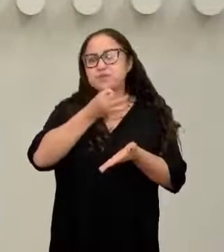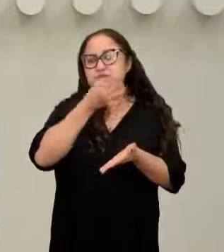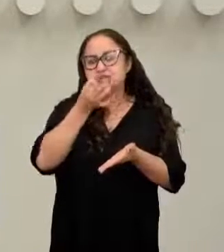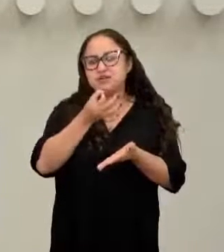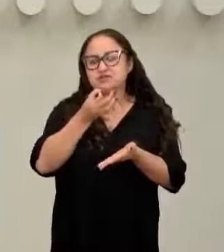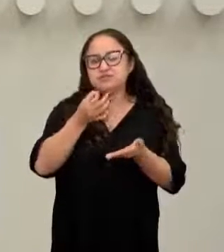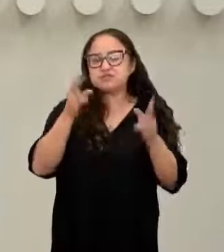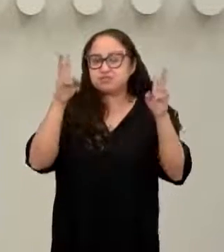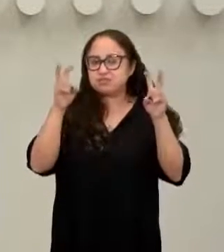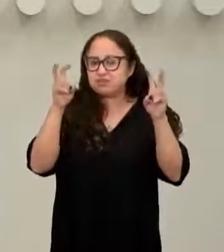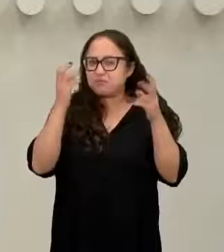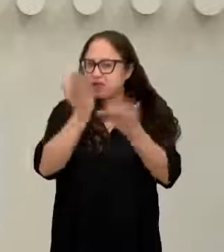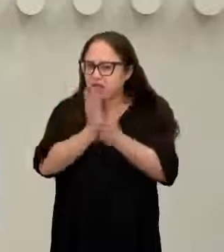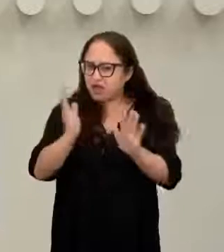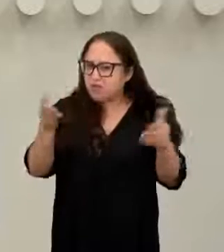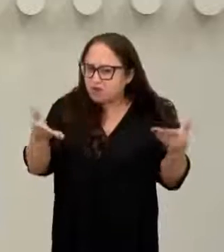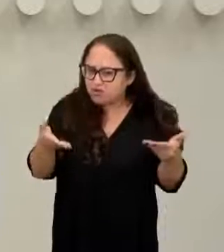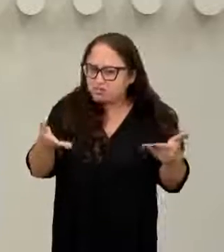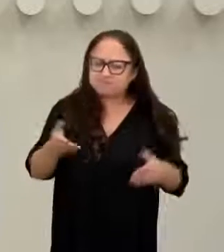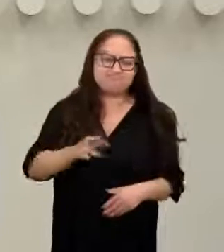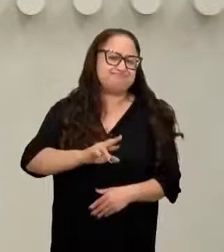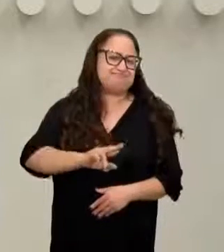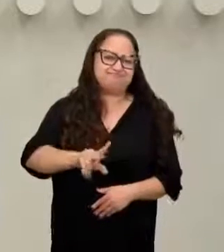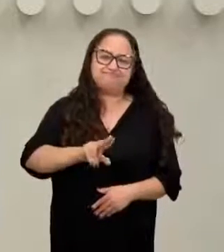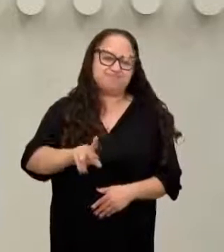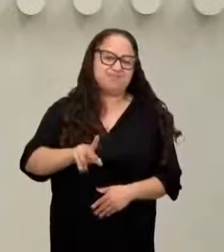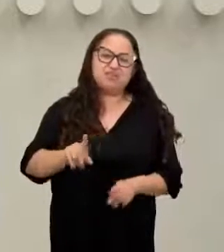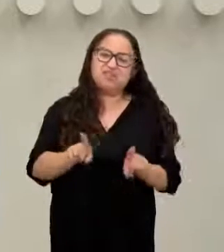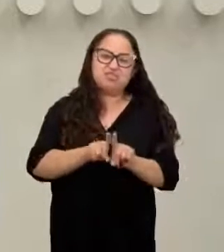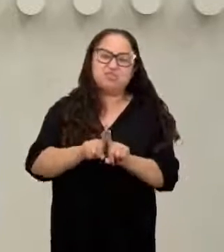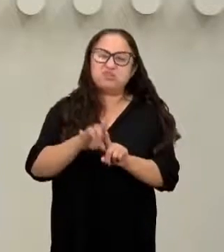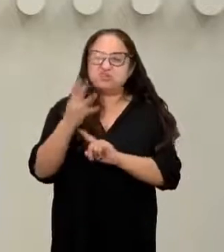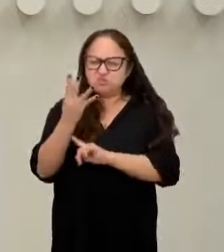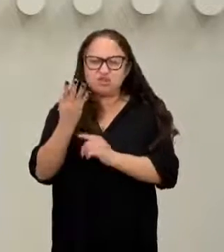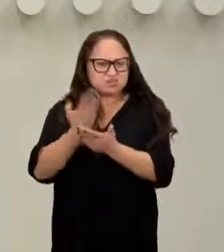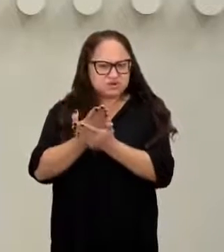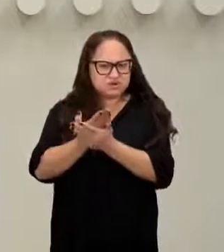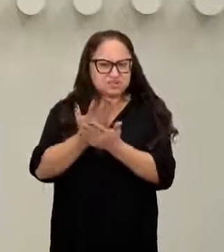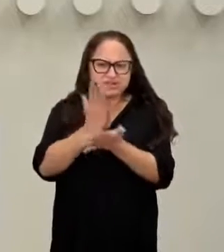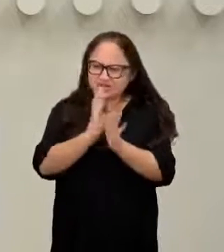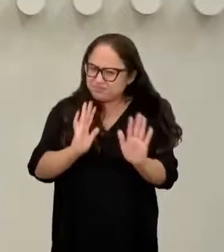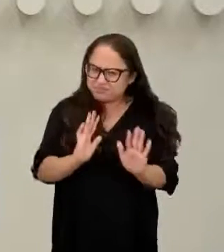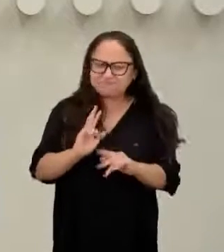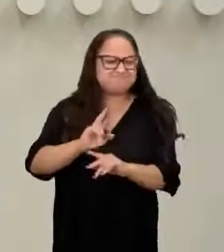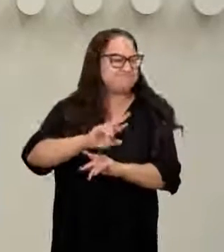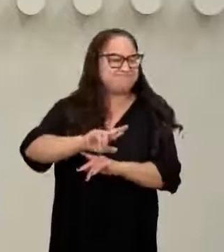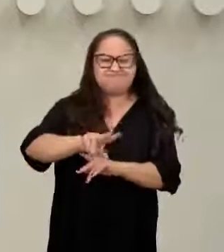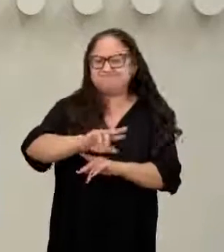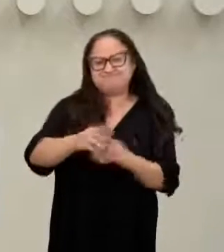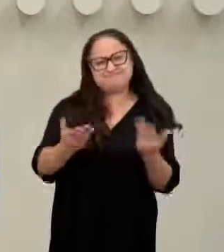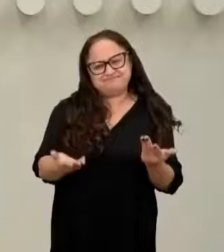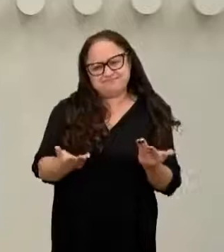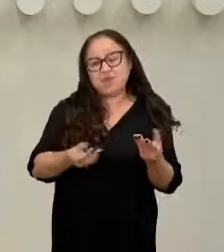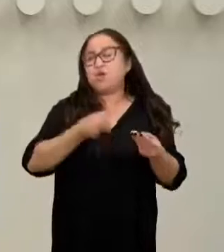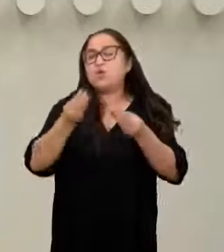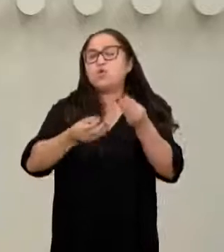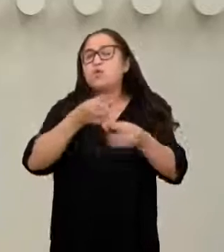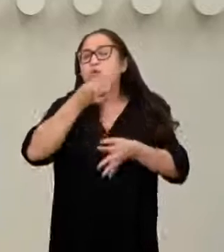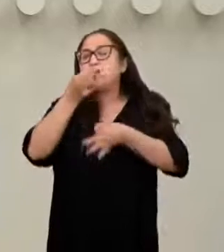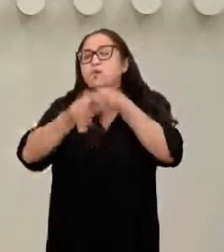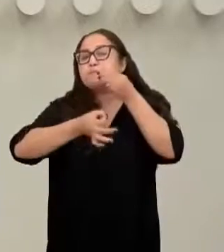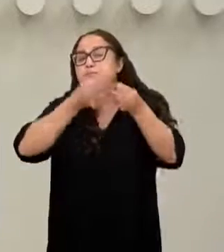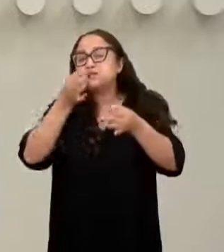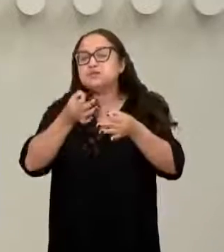não se encerra aqui, por favor. Aliás, não se encerra nem com as 4 aulas que falaremos sobre isso. Começamos a falar sobre como dar opinião no